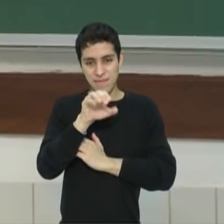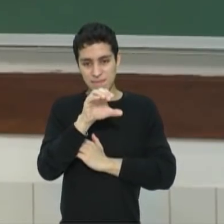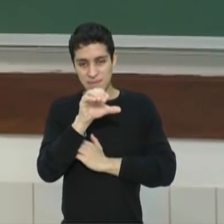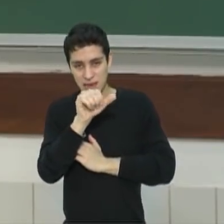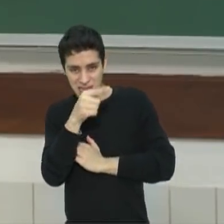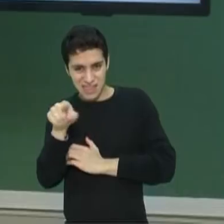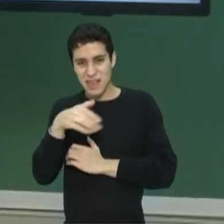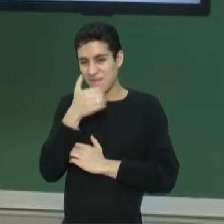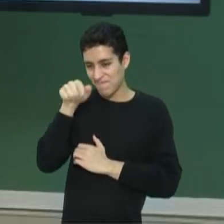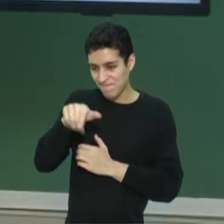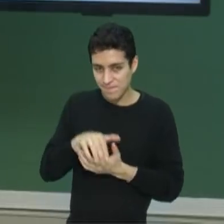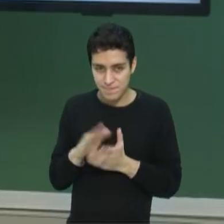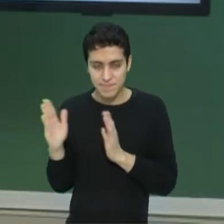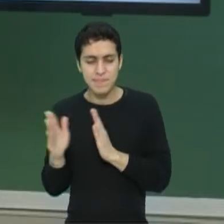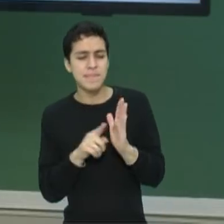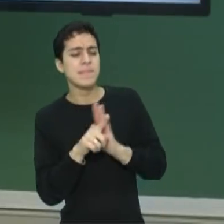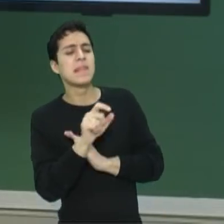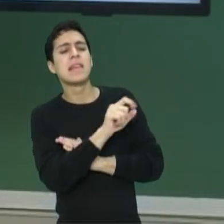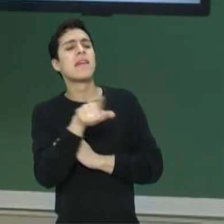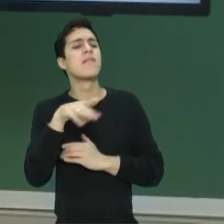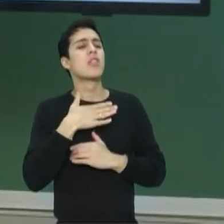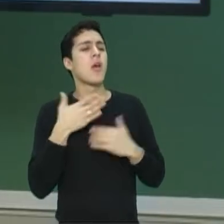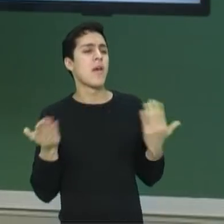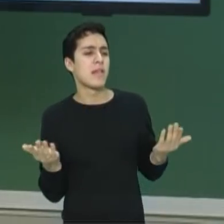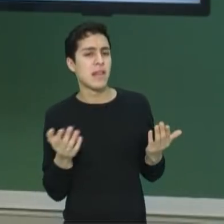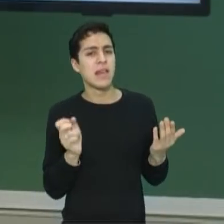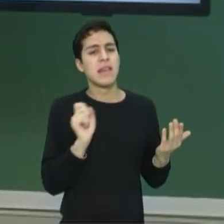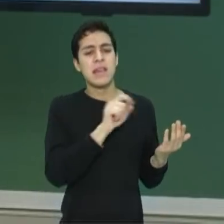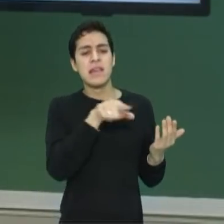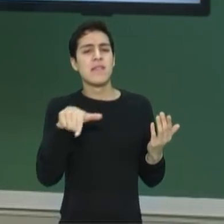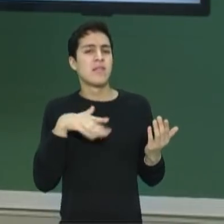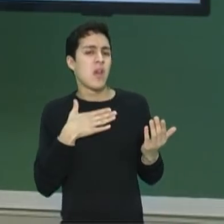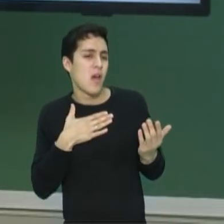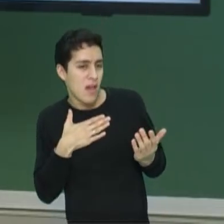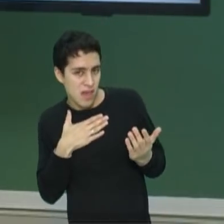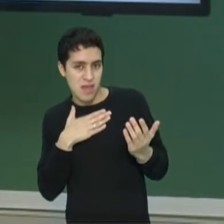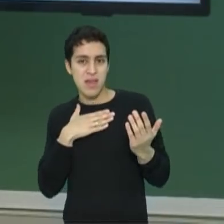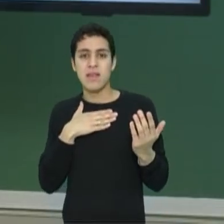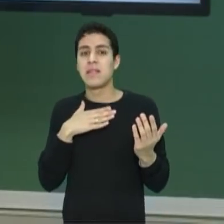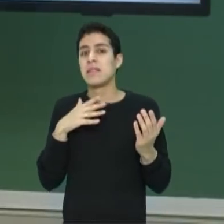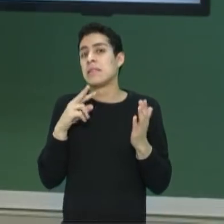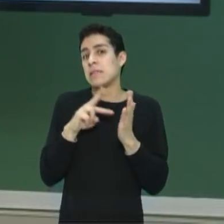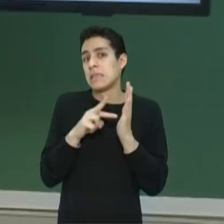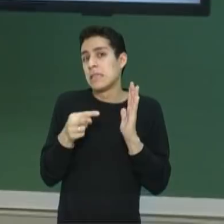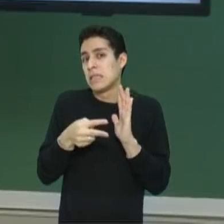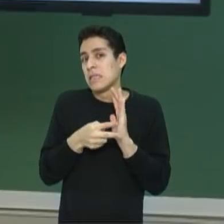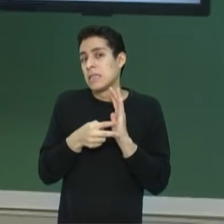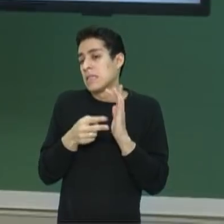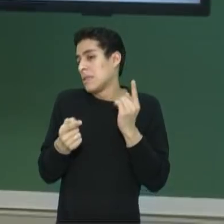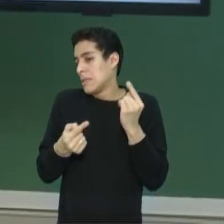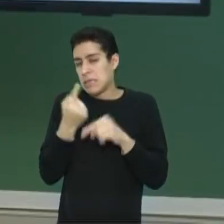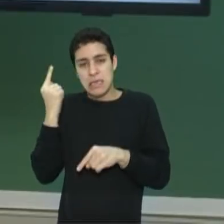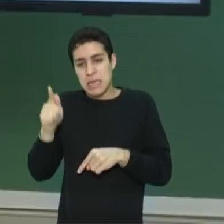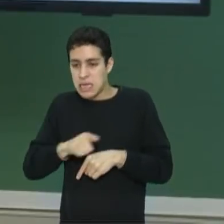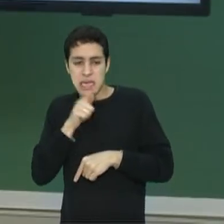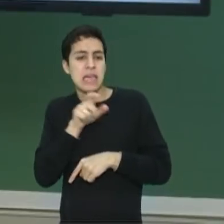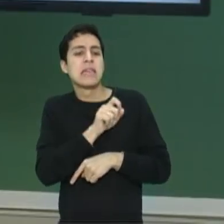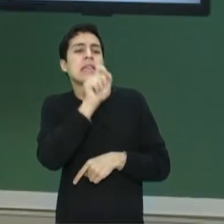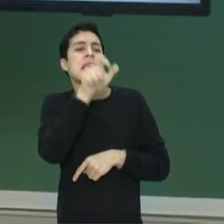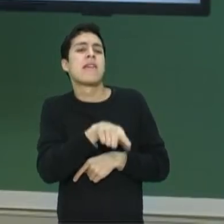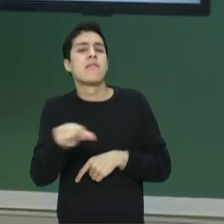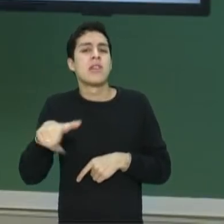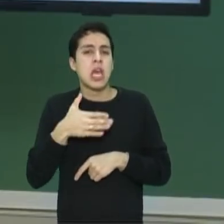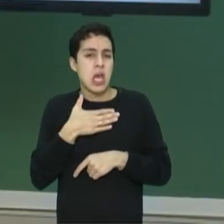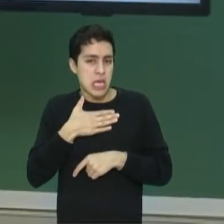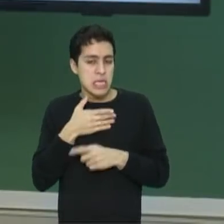alguém, quem você gosta? Essa pergunta ela contraria as normas gramaticais. Né? Quem você gosta